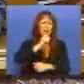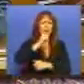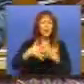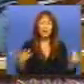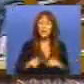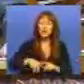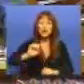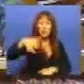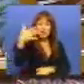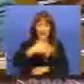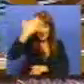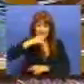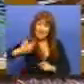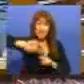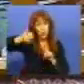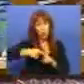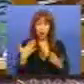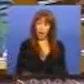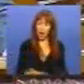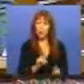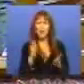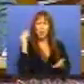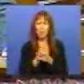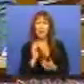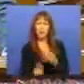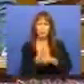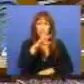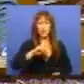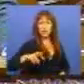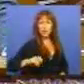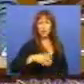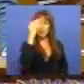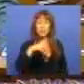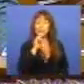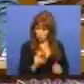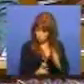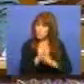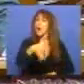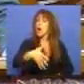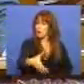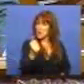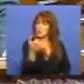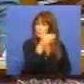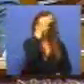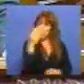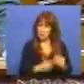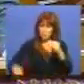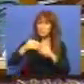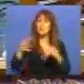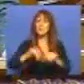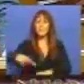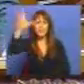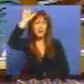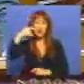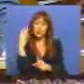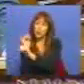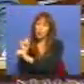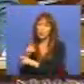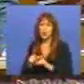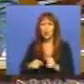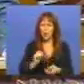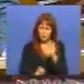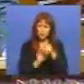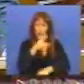Só nos primeiros dias deste ano, o pão subiu 30% e poderá aumentar mais 15%. O leite e seus derivados